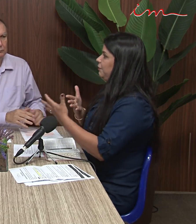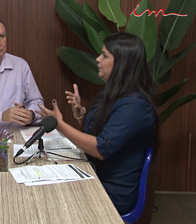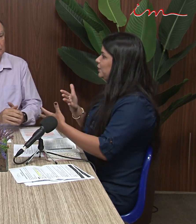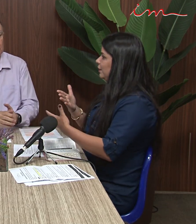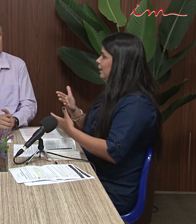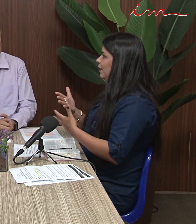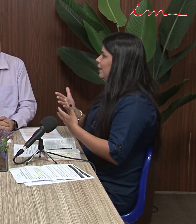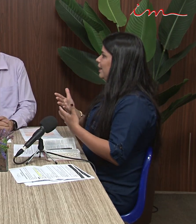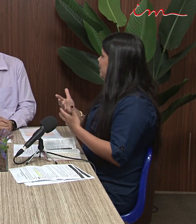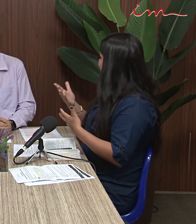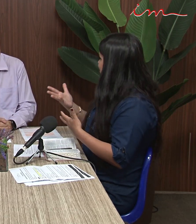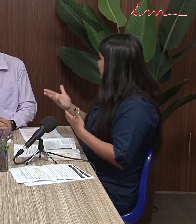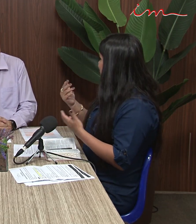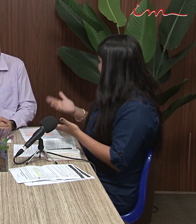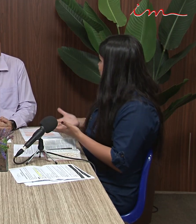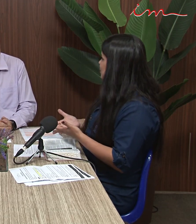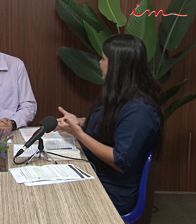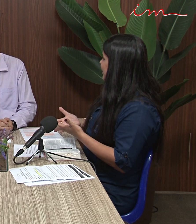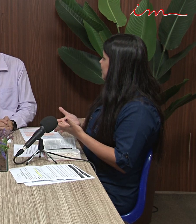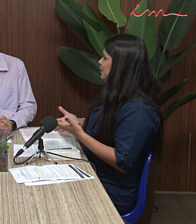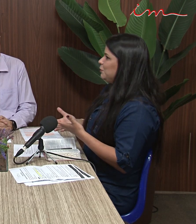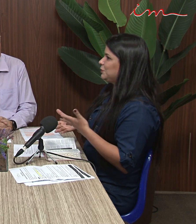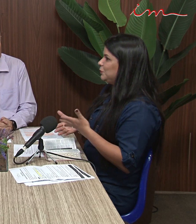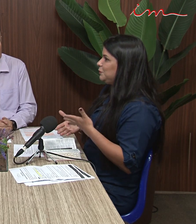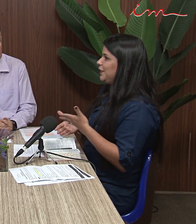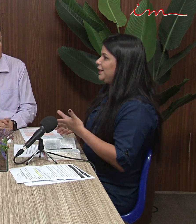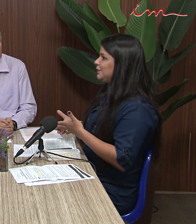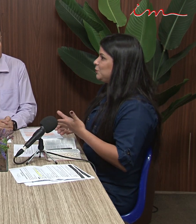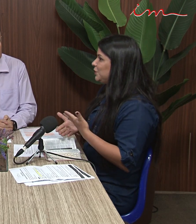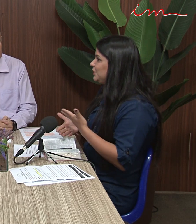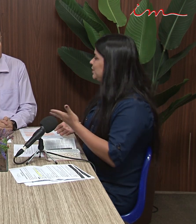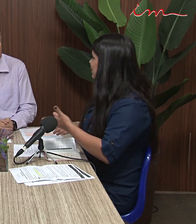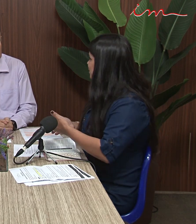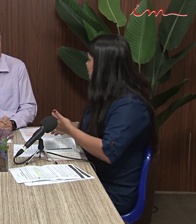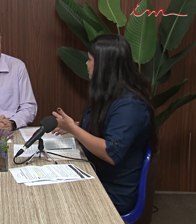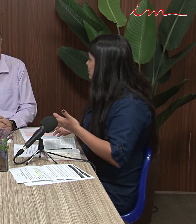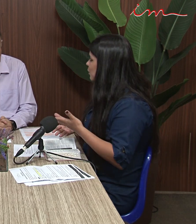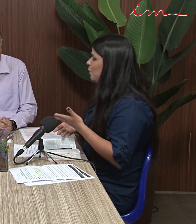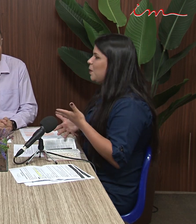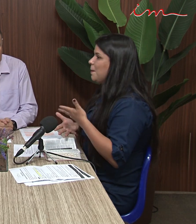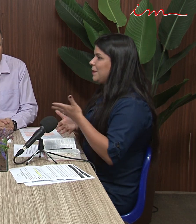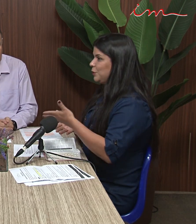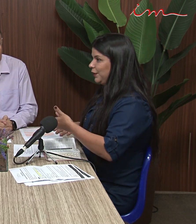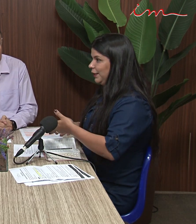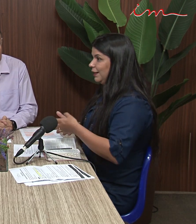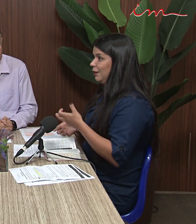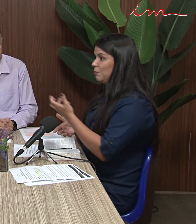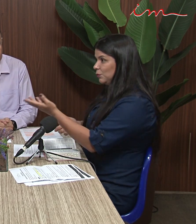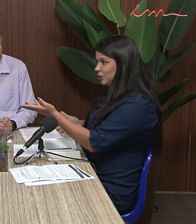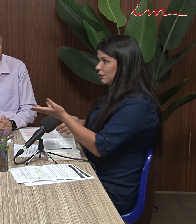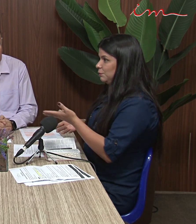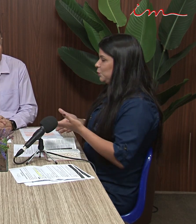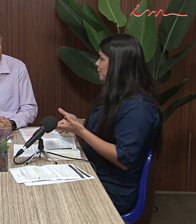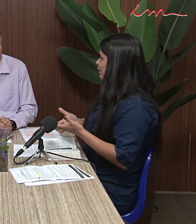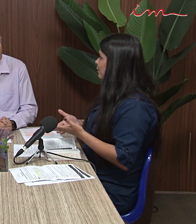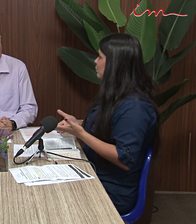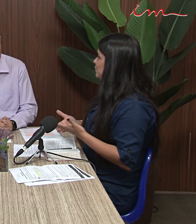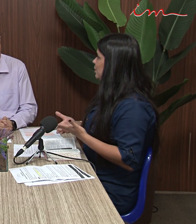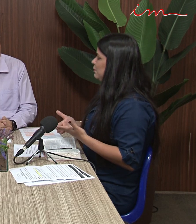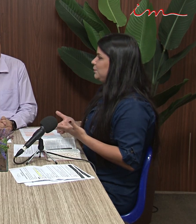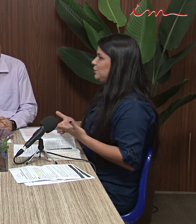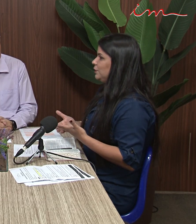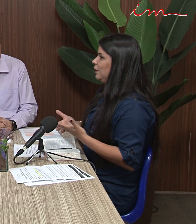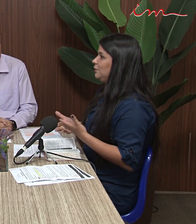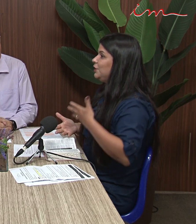relação profética dela é a relação que nós temos hoje na igreja, né? Os fiéis são os restantes, não são maioria. Até como nós estávamos comentando,